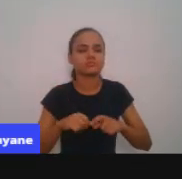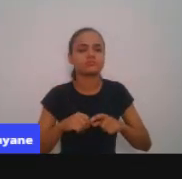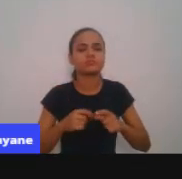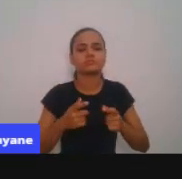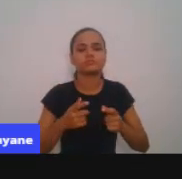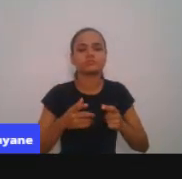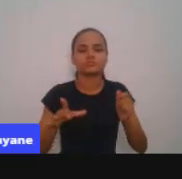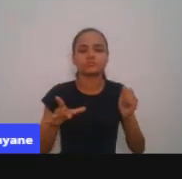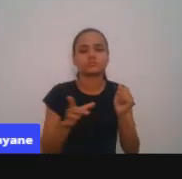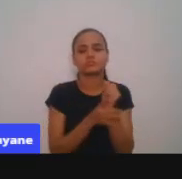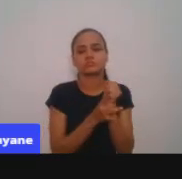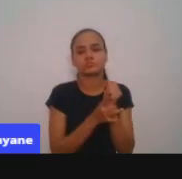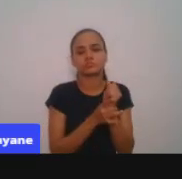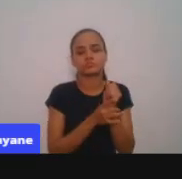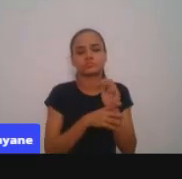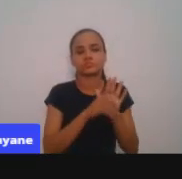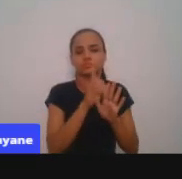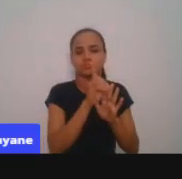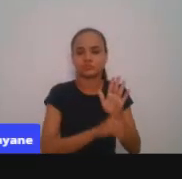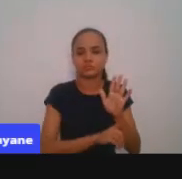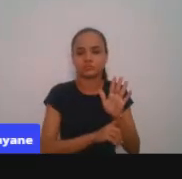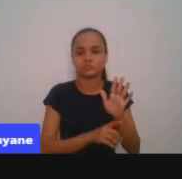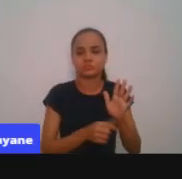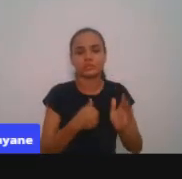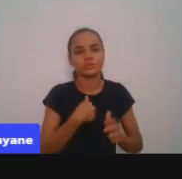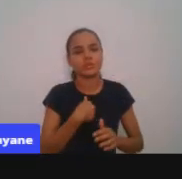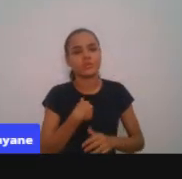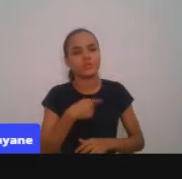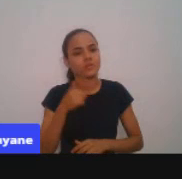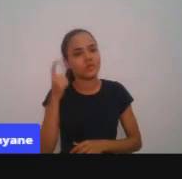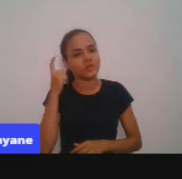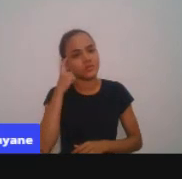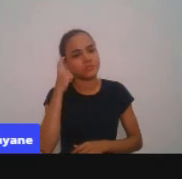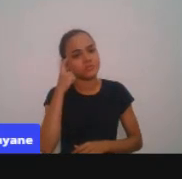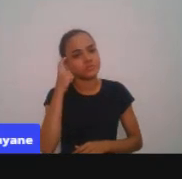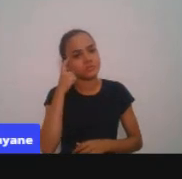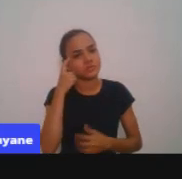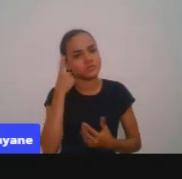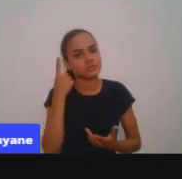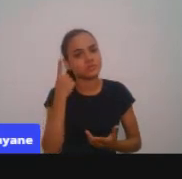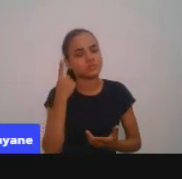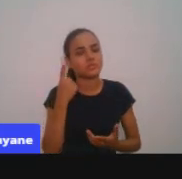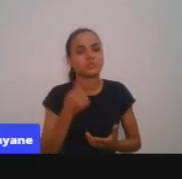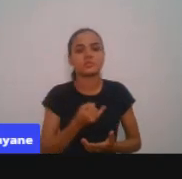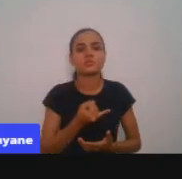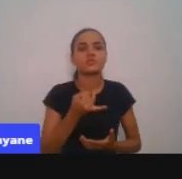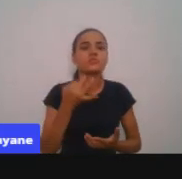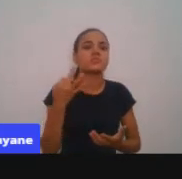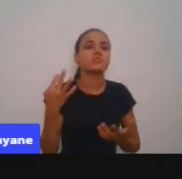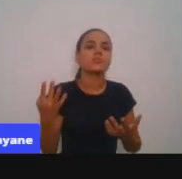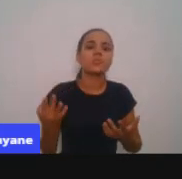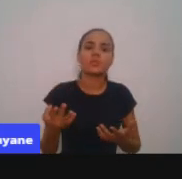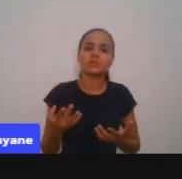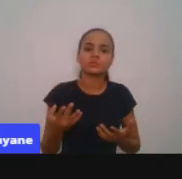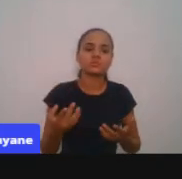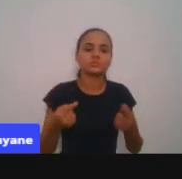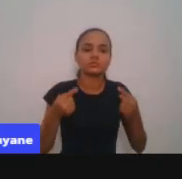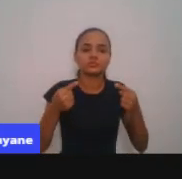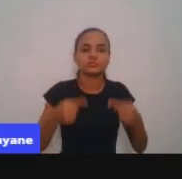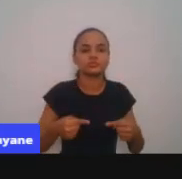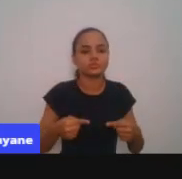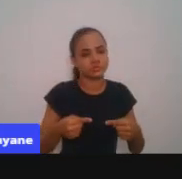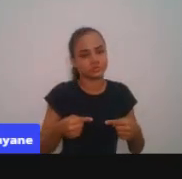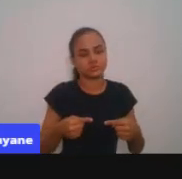pensando, nossa Senhora, quanta coisa, quantos desafios, né? Quantos desafios, porque nós